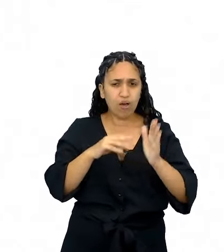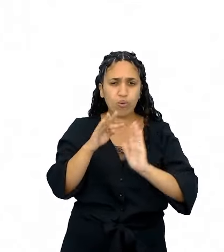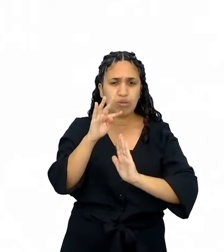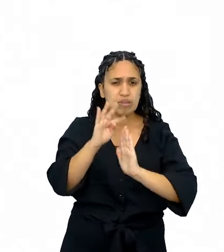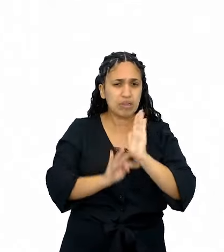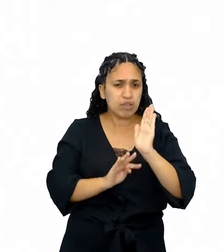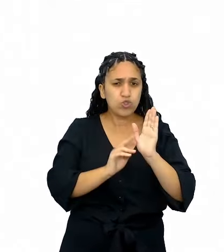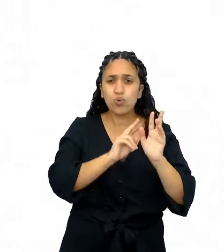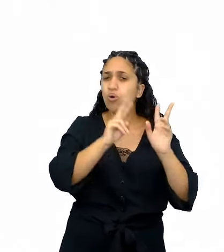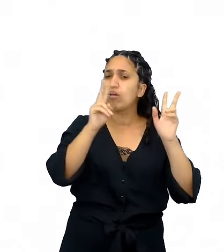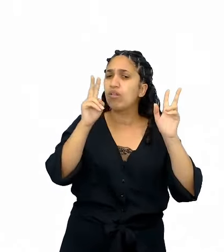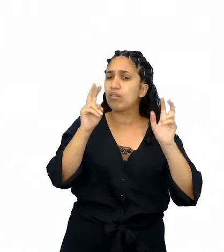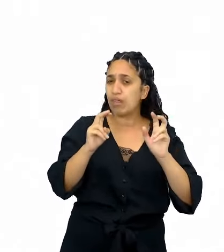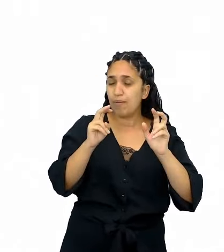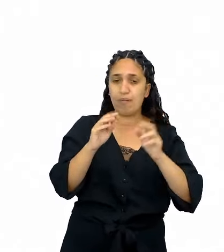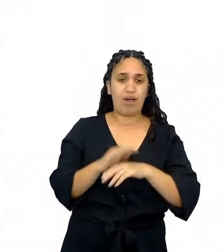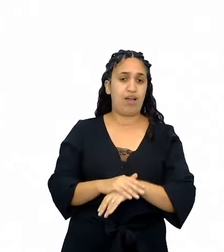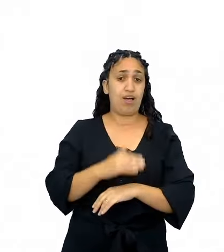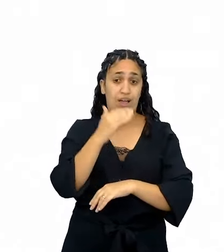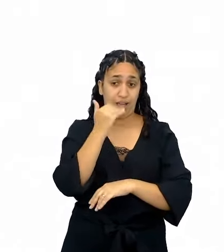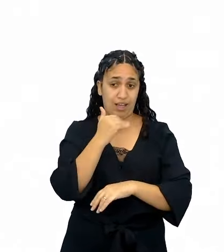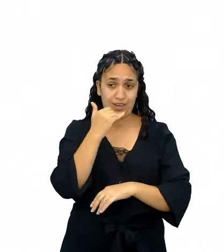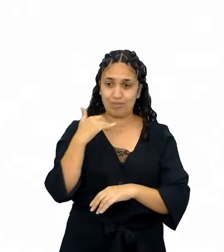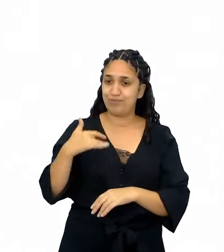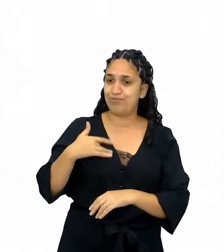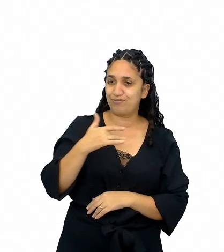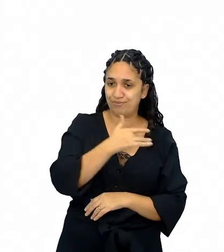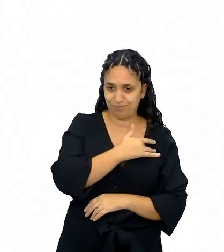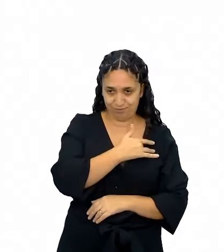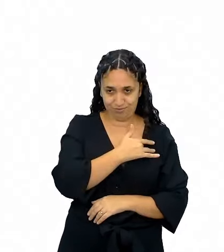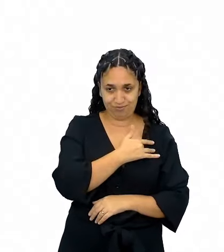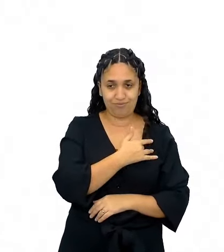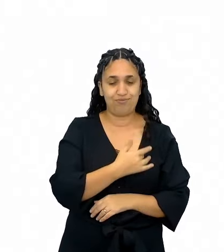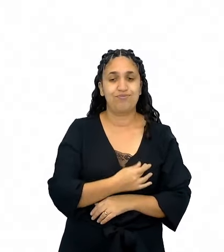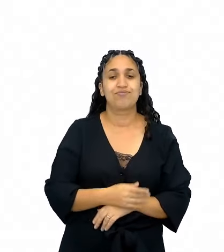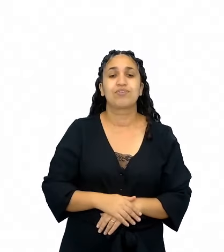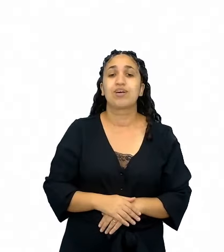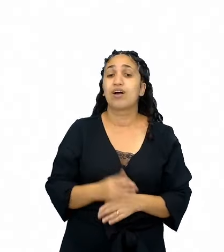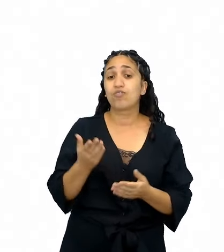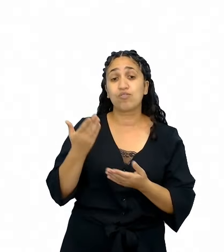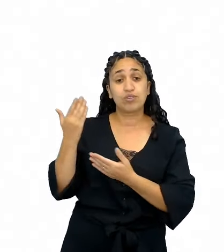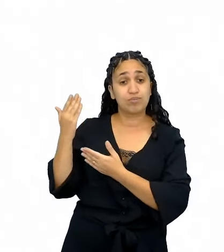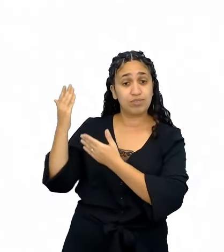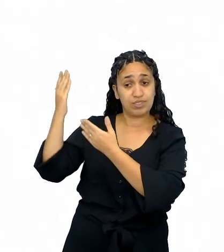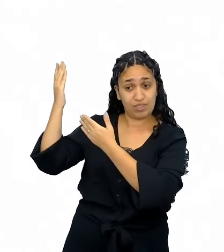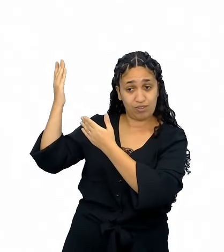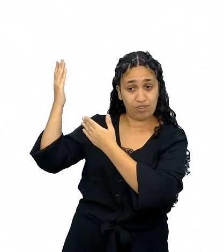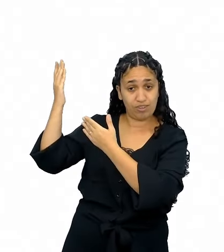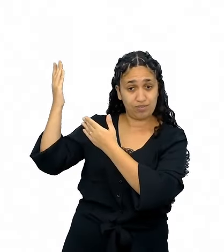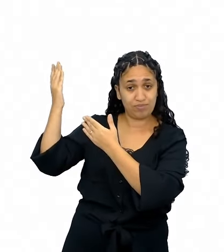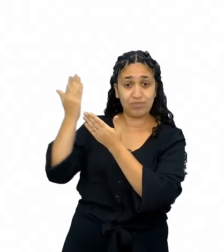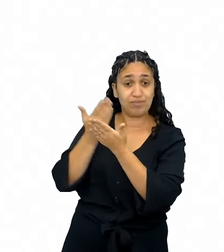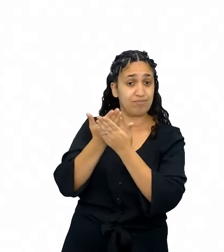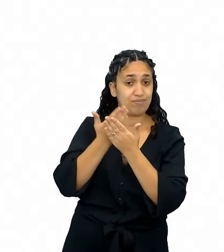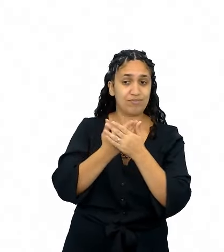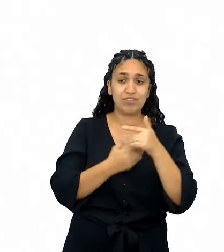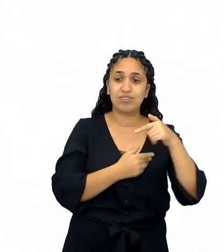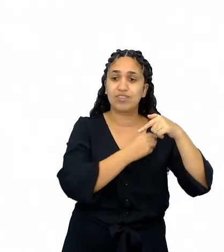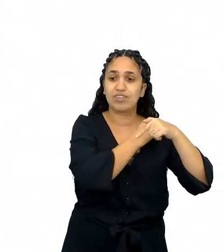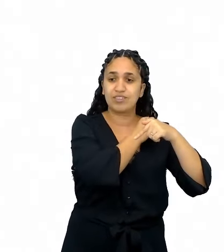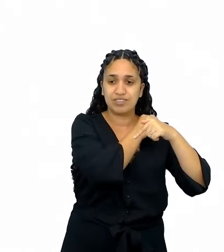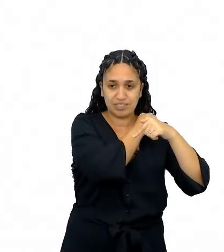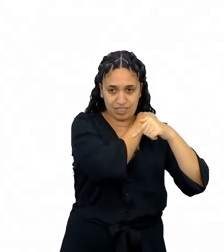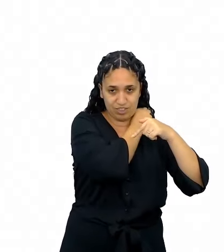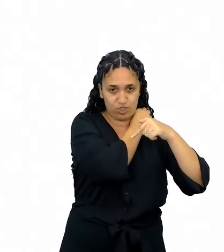aula 7, dividindo a turma em grupos e selecionando o tema a ser discutido.